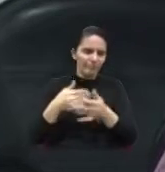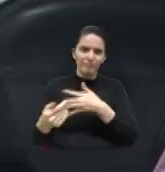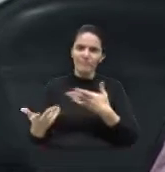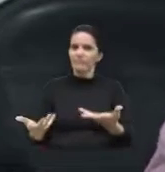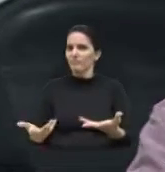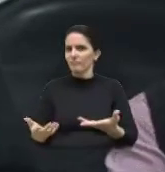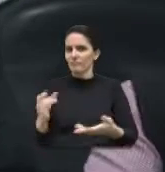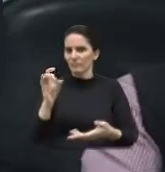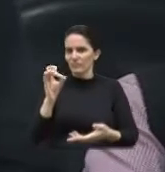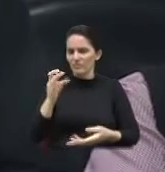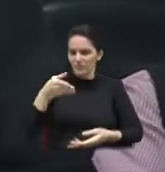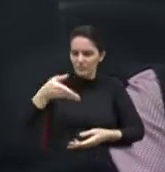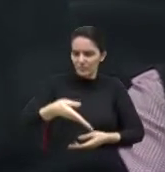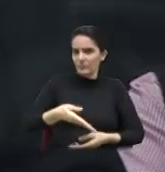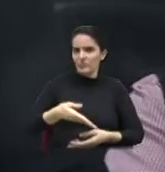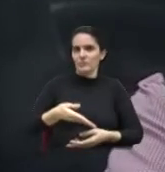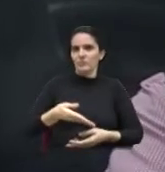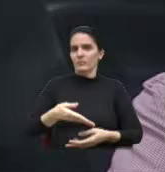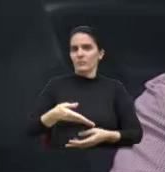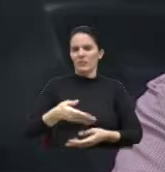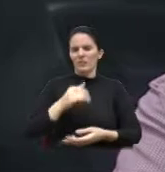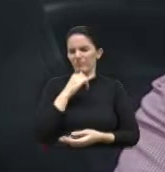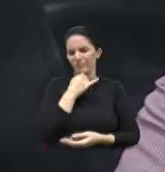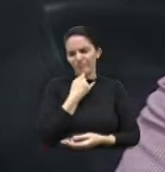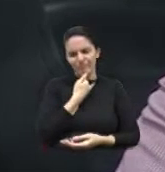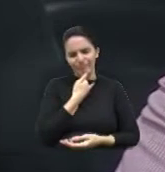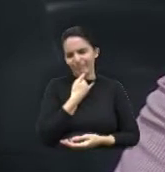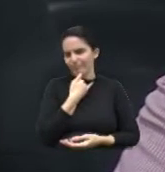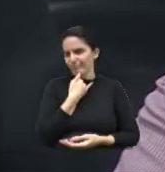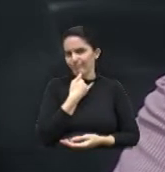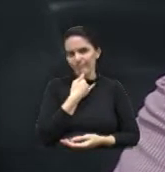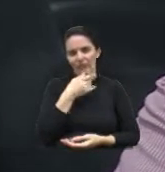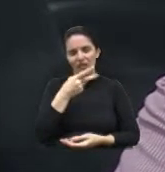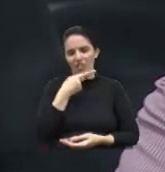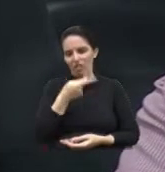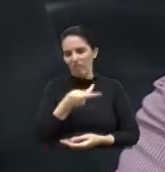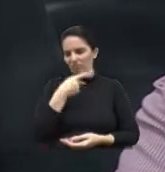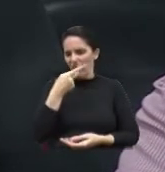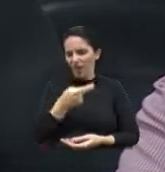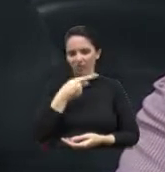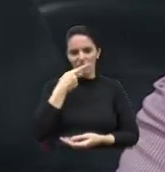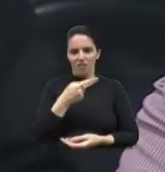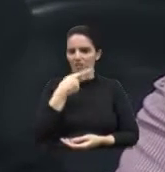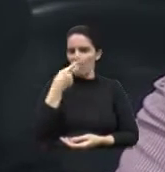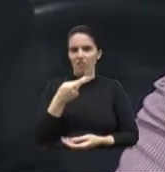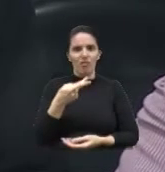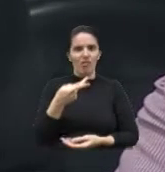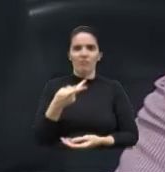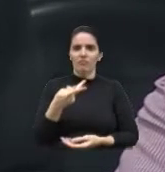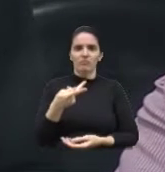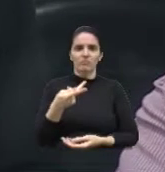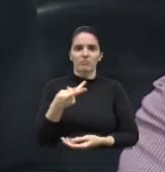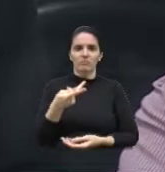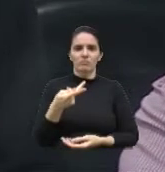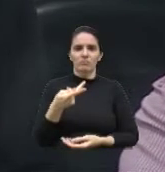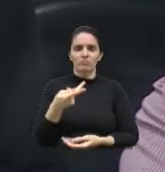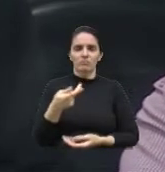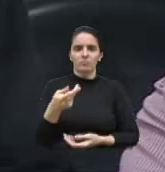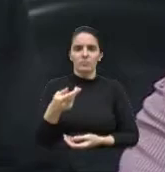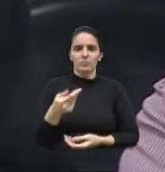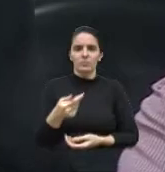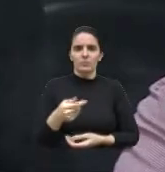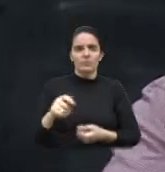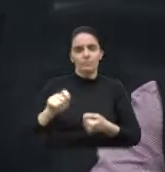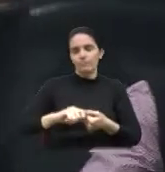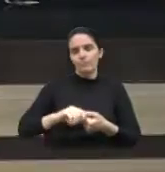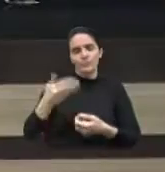apenas desse momento, é muito triste. É muito triste falar hoje do que se não fez no passado. Obrigado, senhor